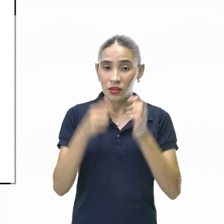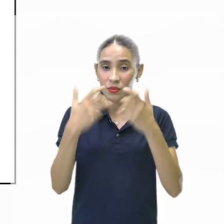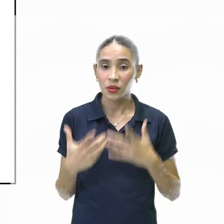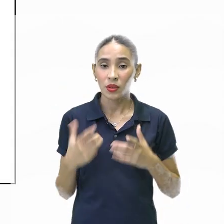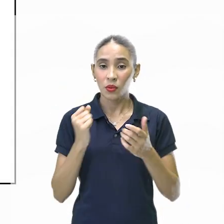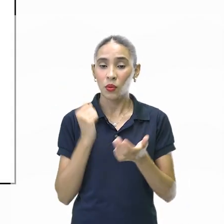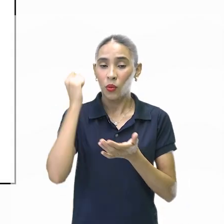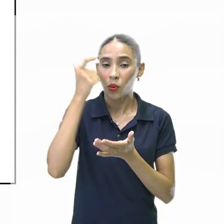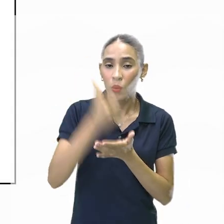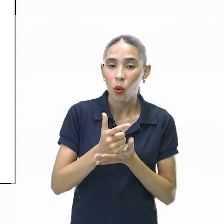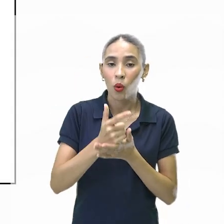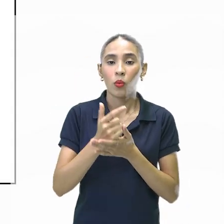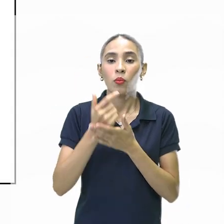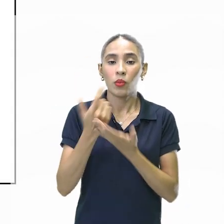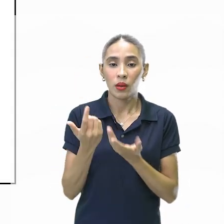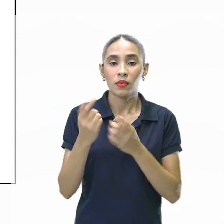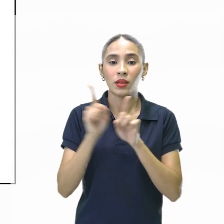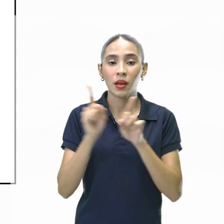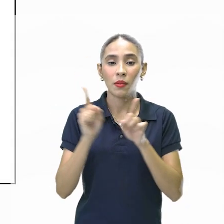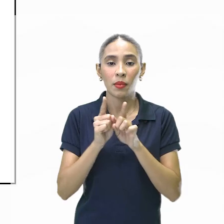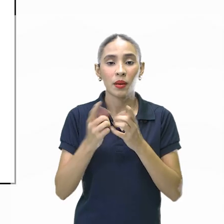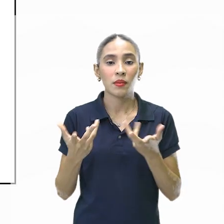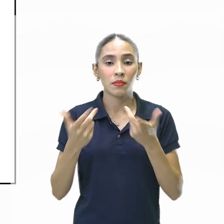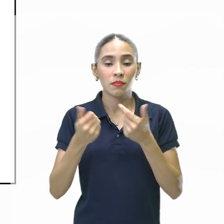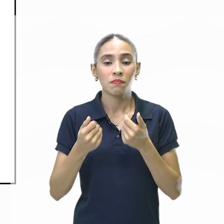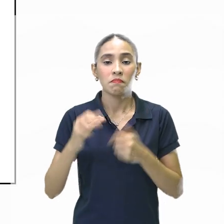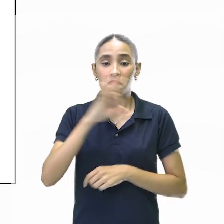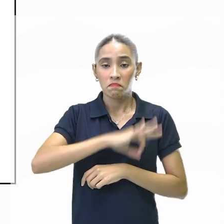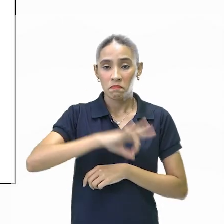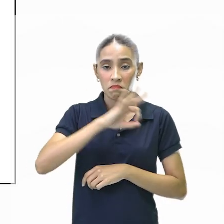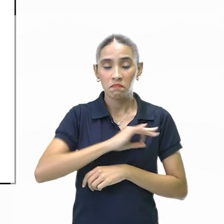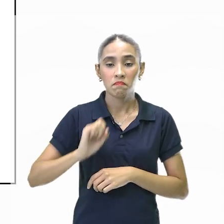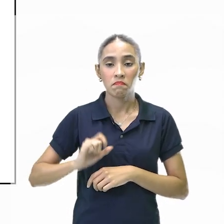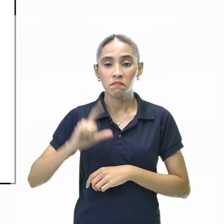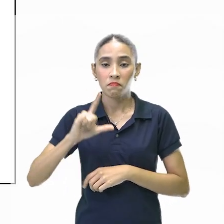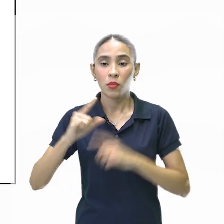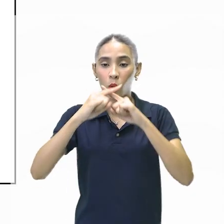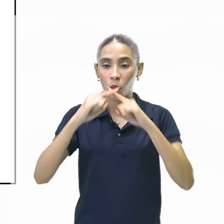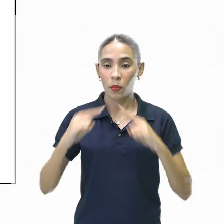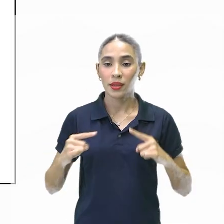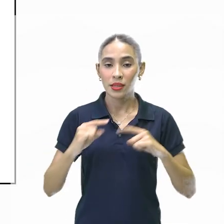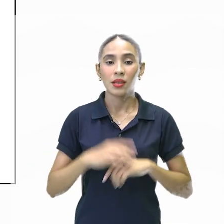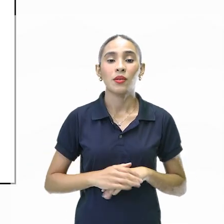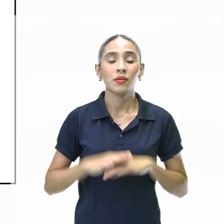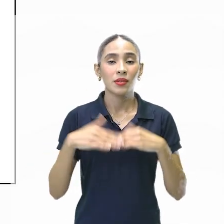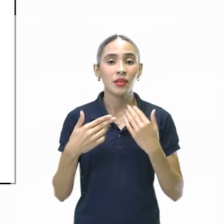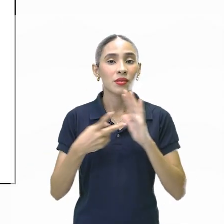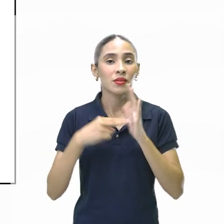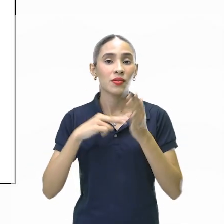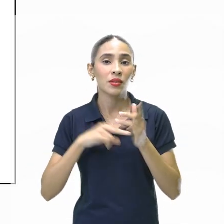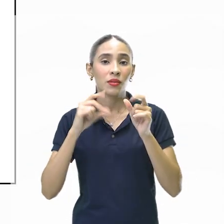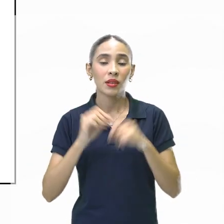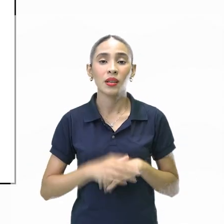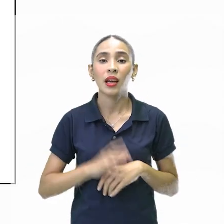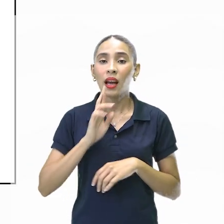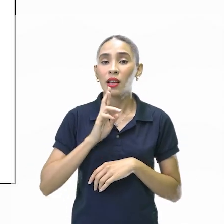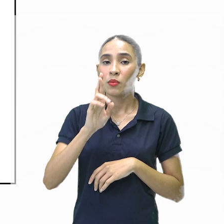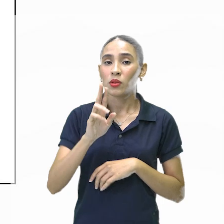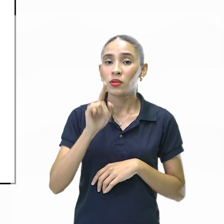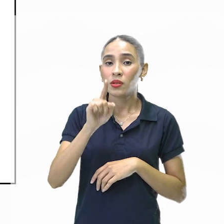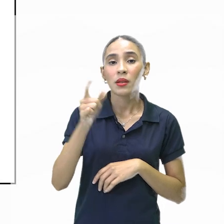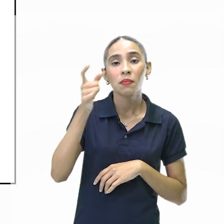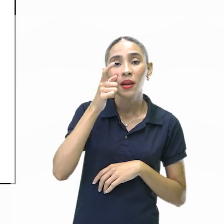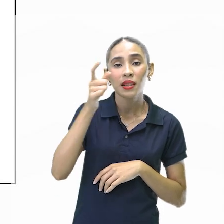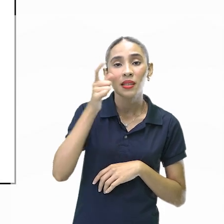de resultados e favorecimentos milionários em grandes competições. Ou seja, um resultado que você observa dentro de